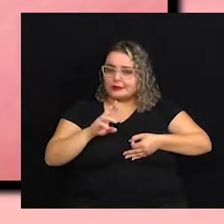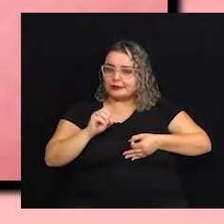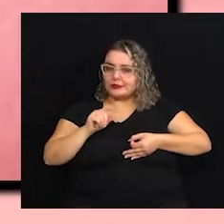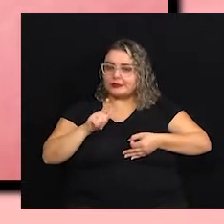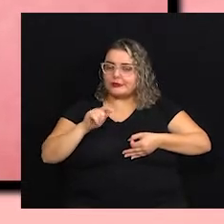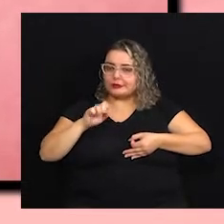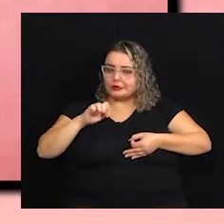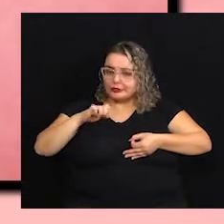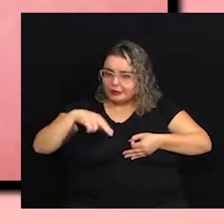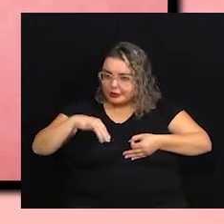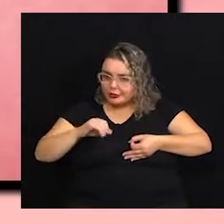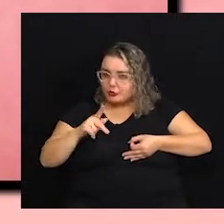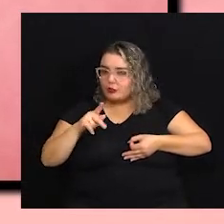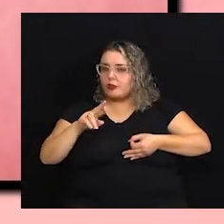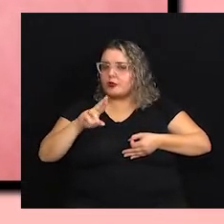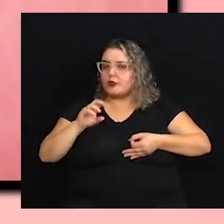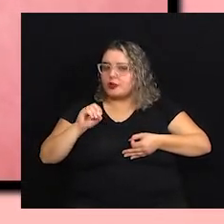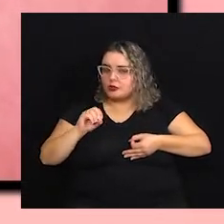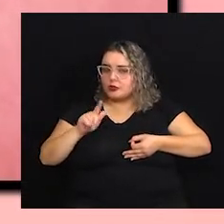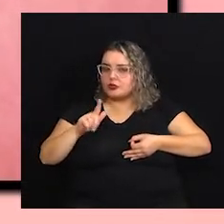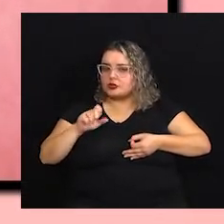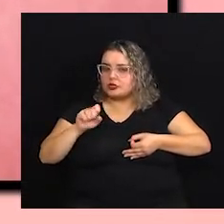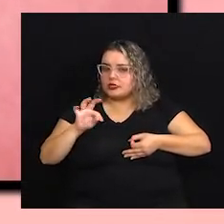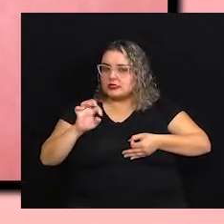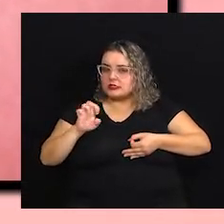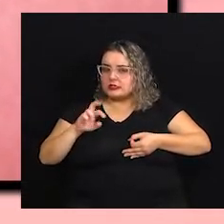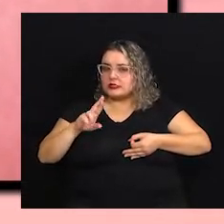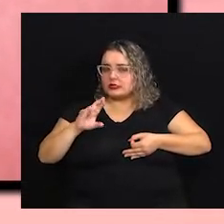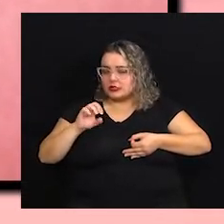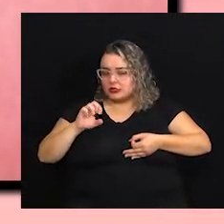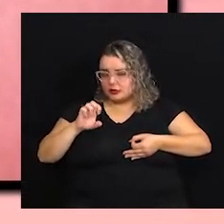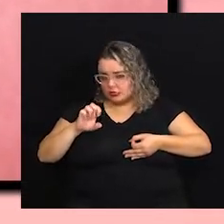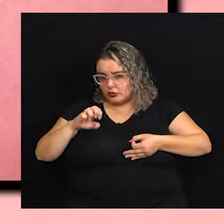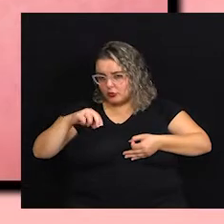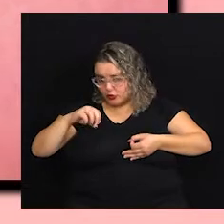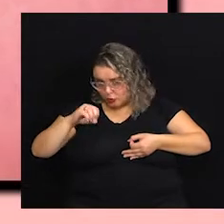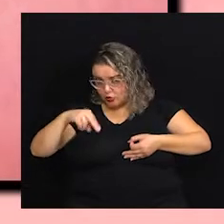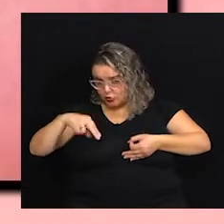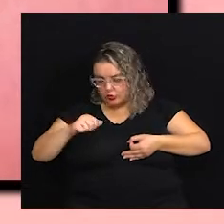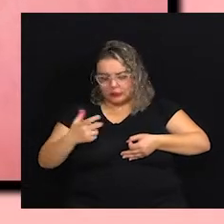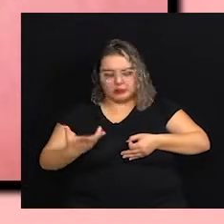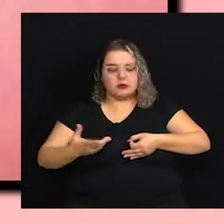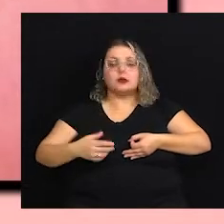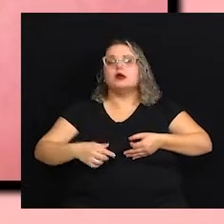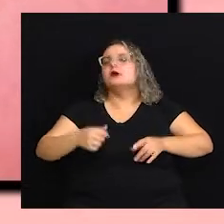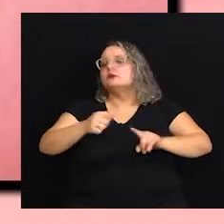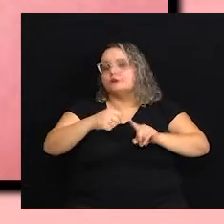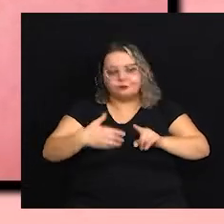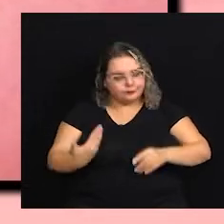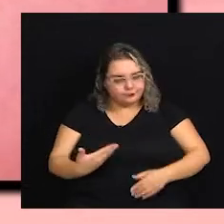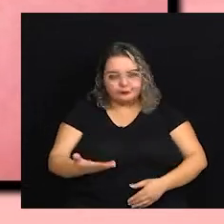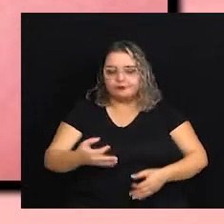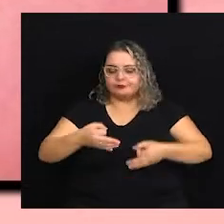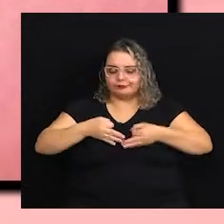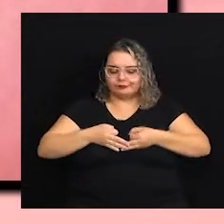estrogênio, produza progesterona. Então, nós temos um estímulo mensal e se o ovário já está naquela conta